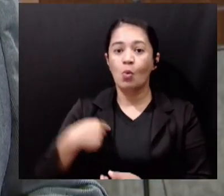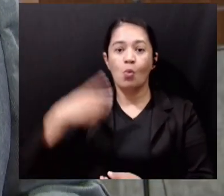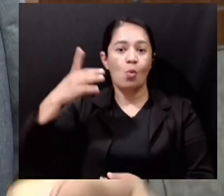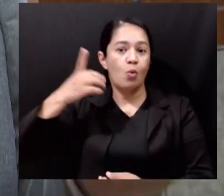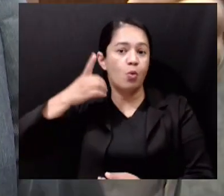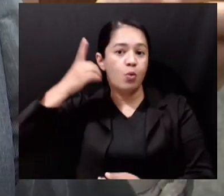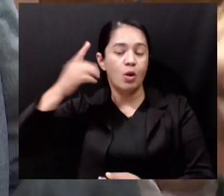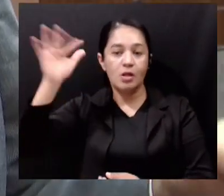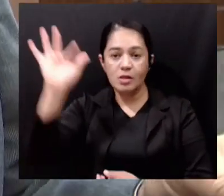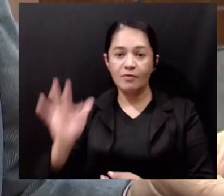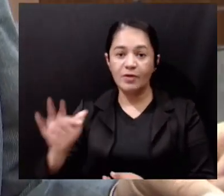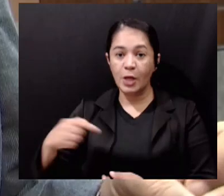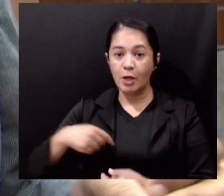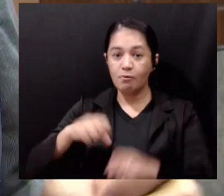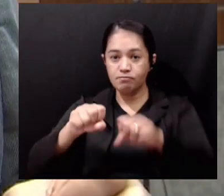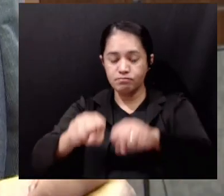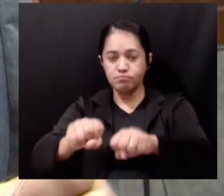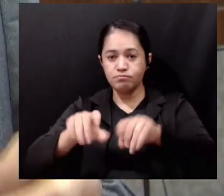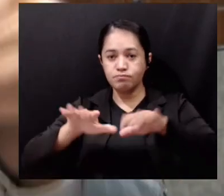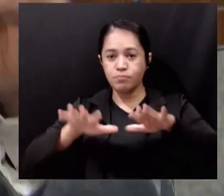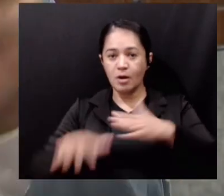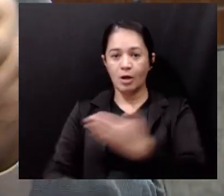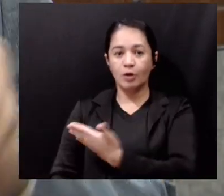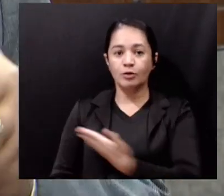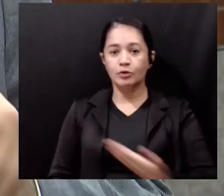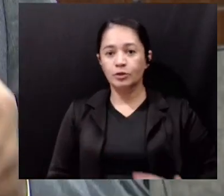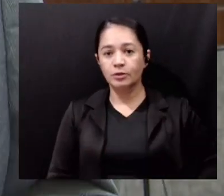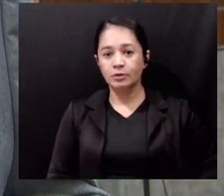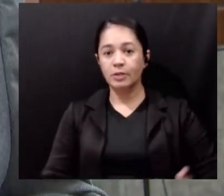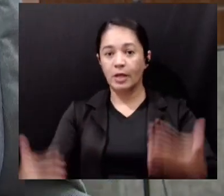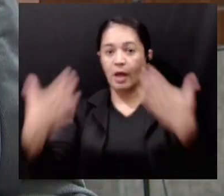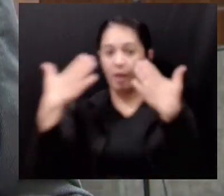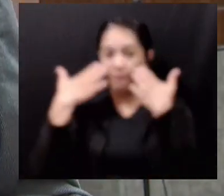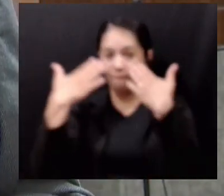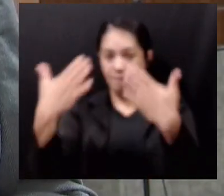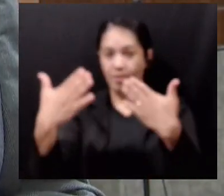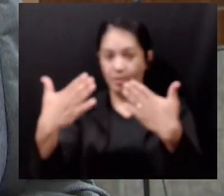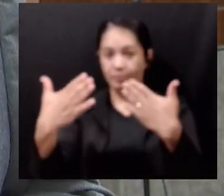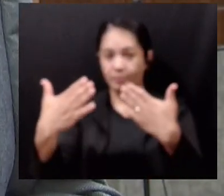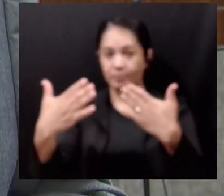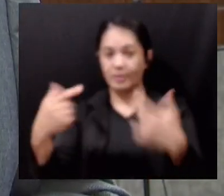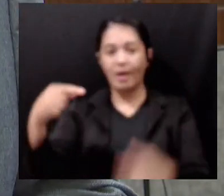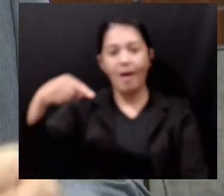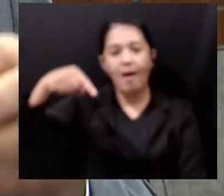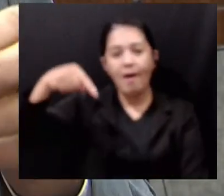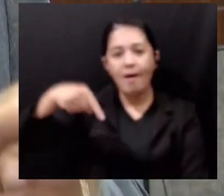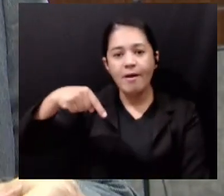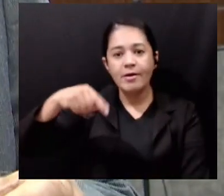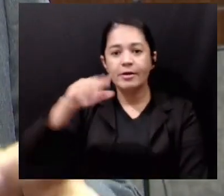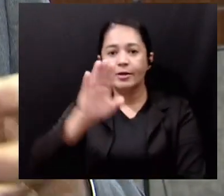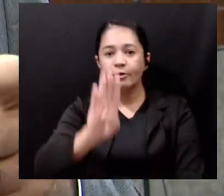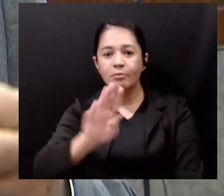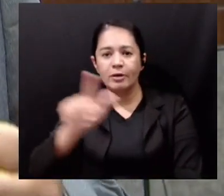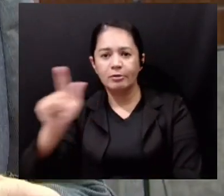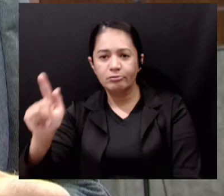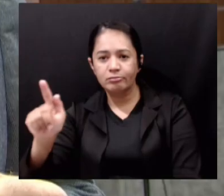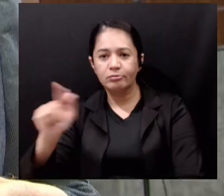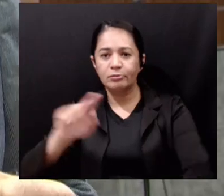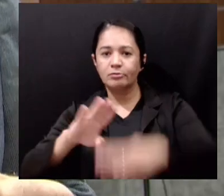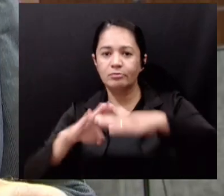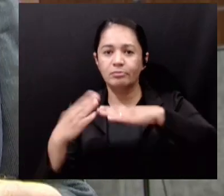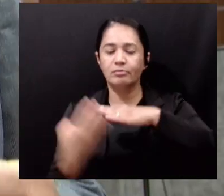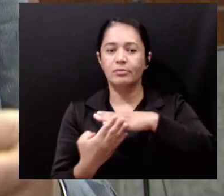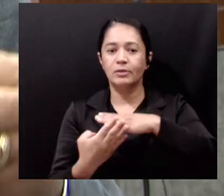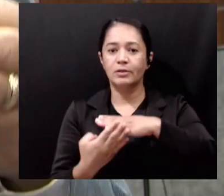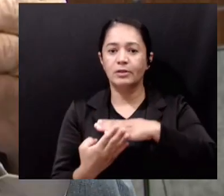aqui, que eu tinha uma frente parlamentar. E aqui no Barão Geraldo, no bairro do Barão Geraldo, uma senhora, ela me